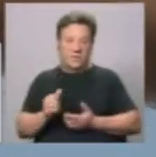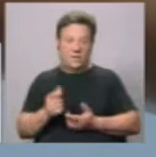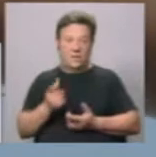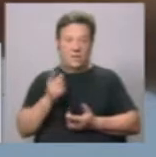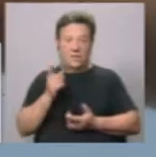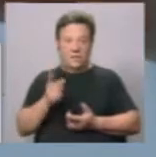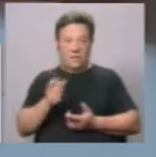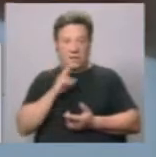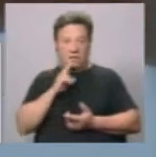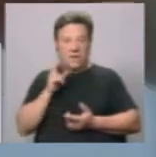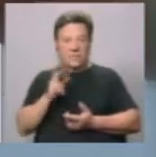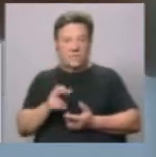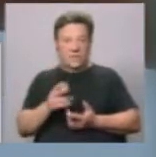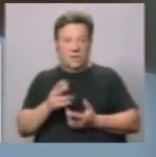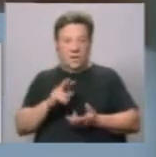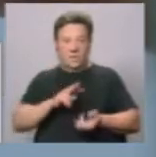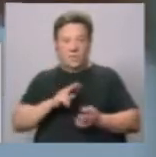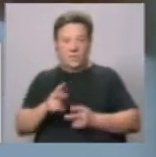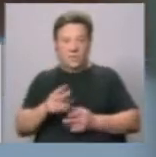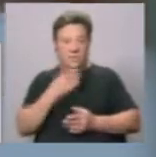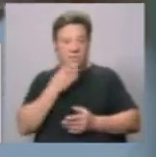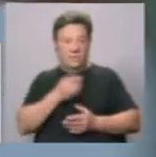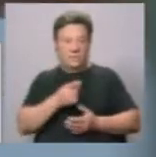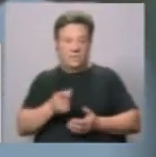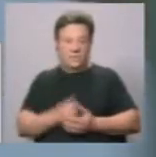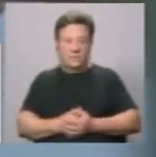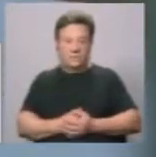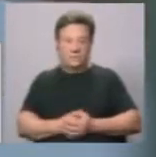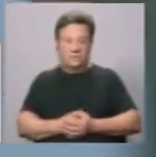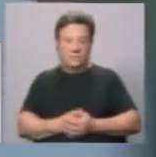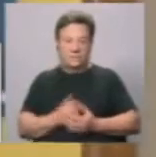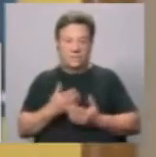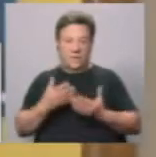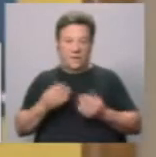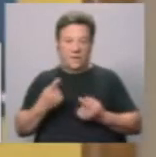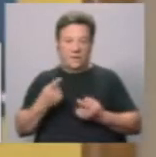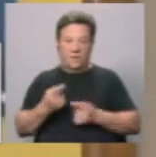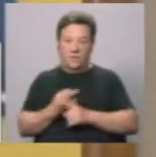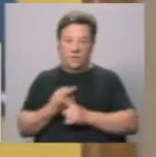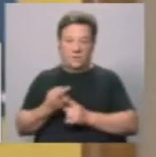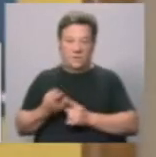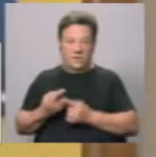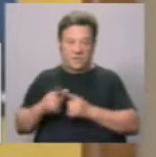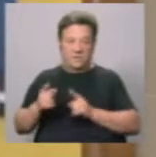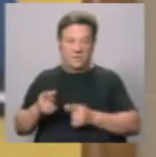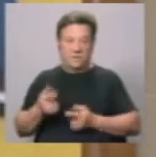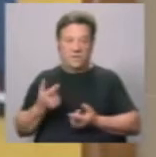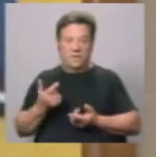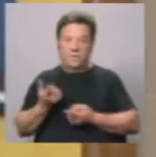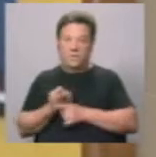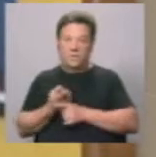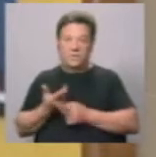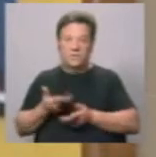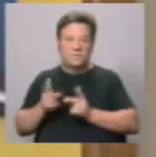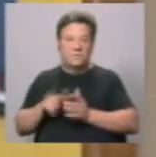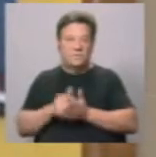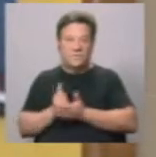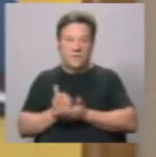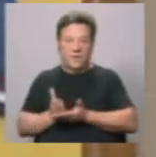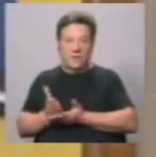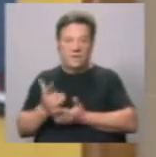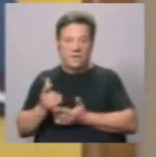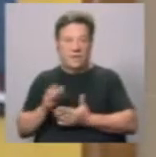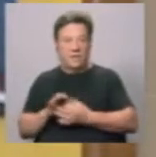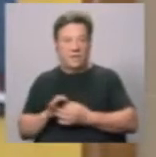é a resposta à mudança dos alunos. É uma sala que tem recursos diferentes, tem os recursos disponíveis em permanência, tem a